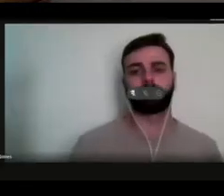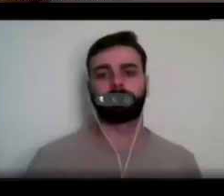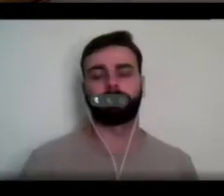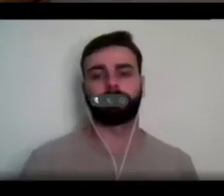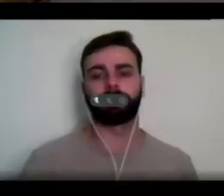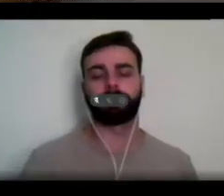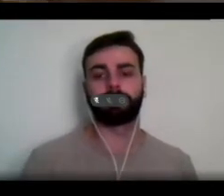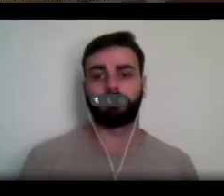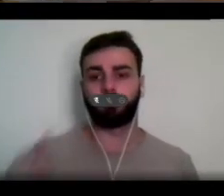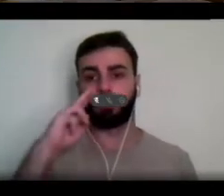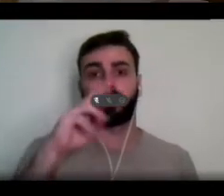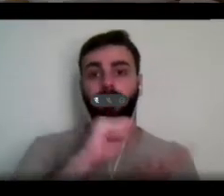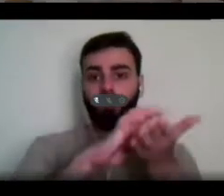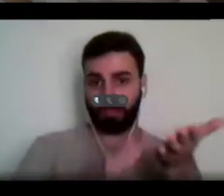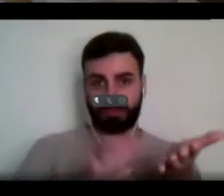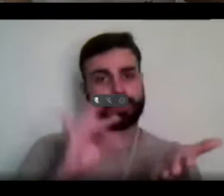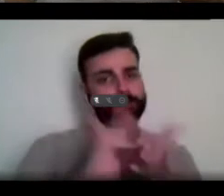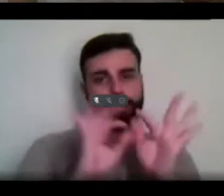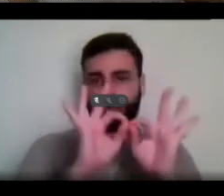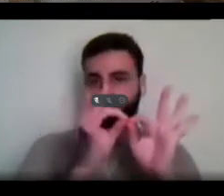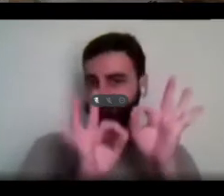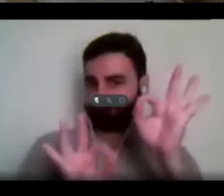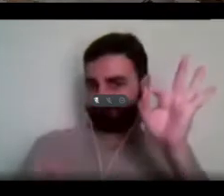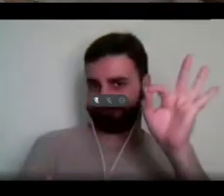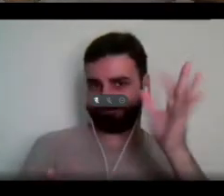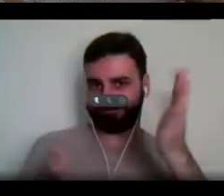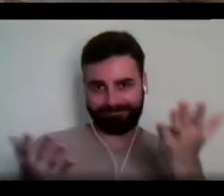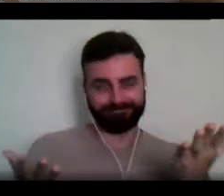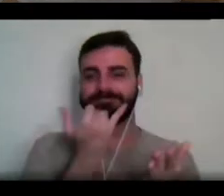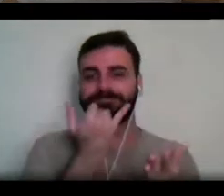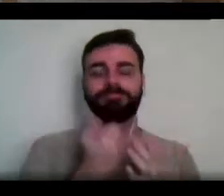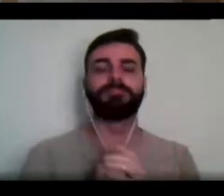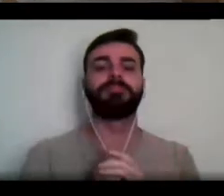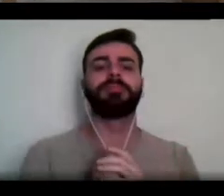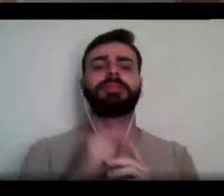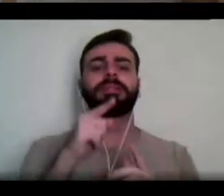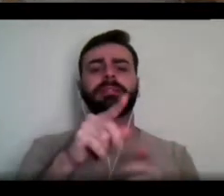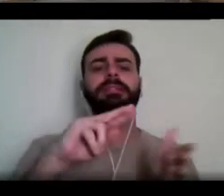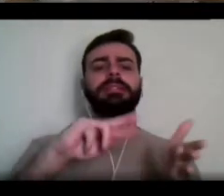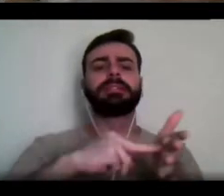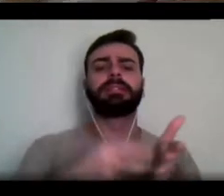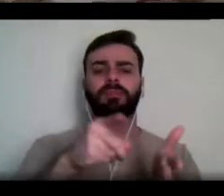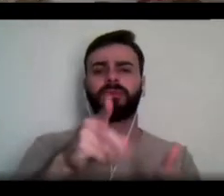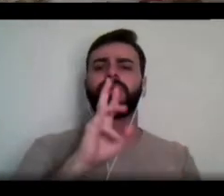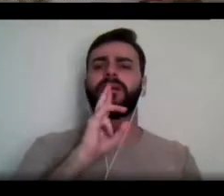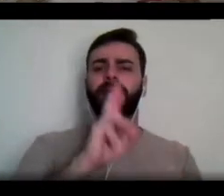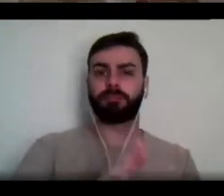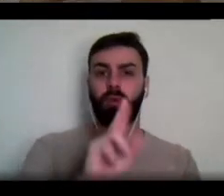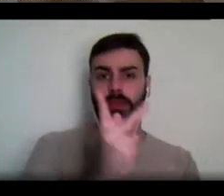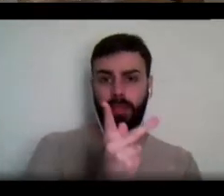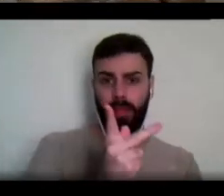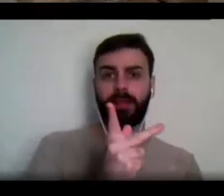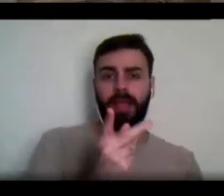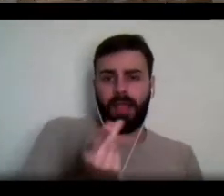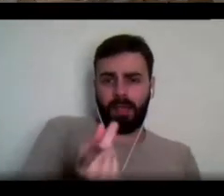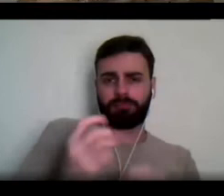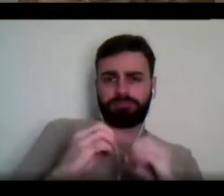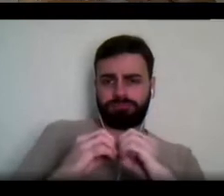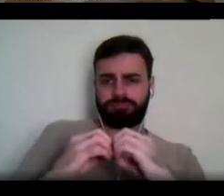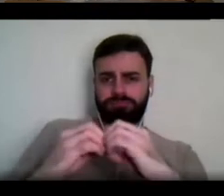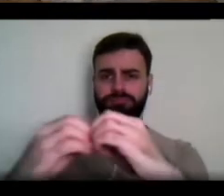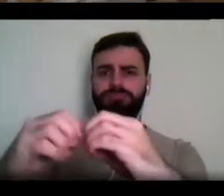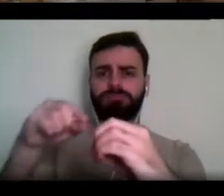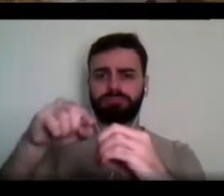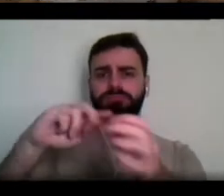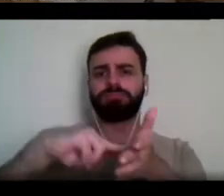Esse exercício é longo mesmo. E o que isso quer dizer fisicamente? De novo, para eu entender o que é isso fisicamente,